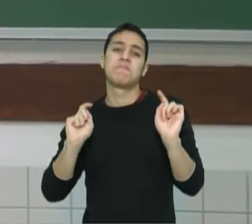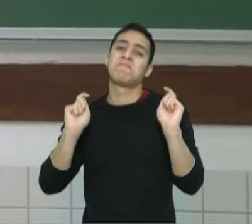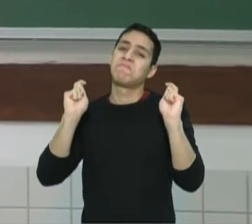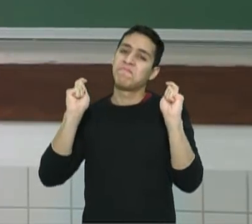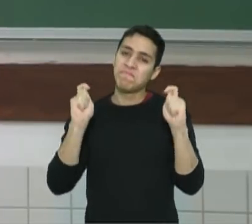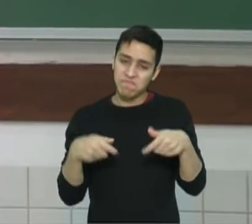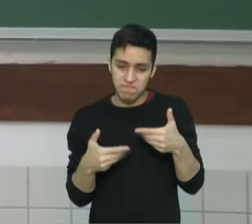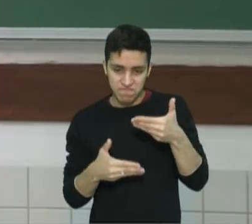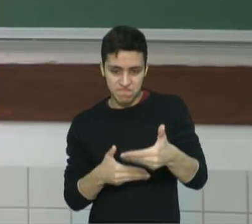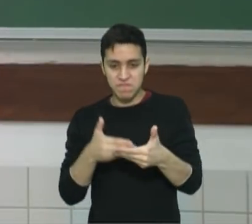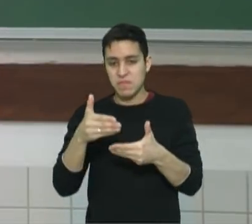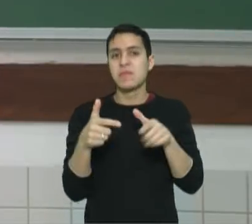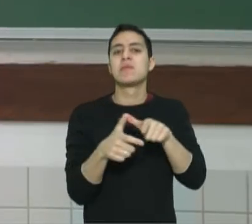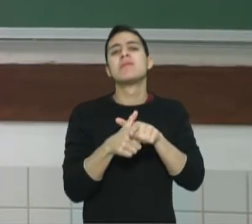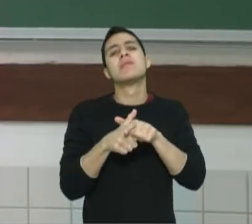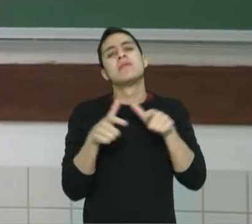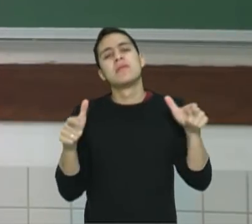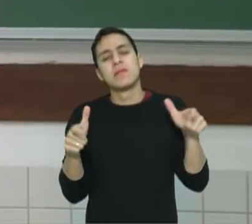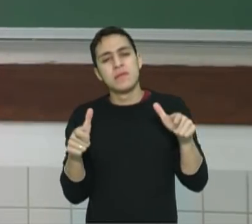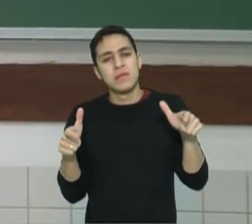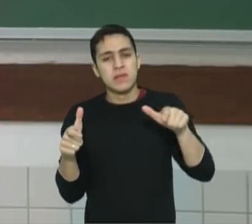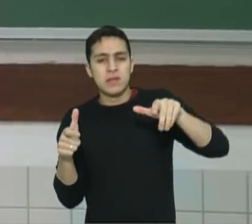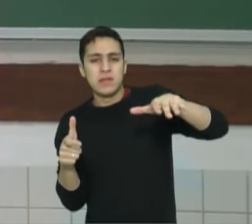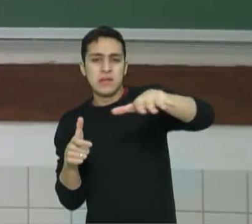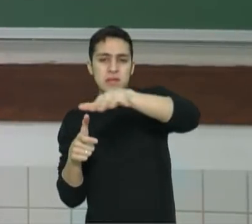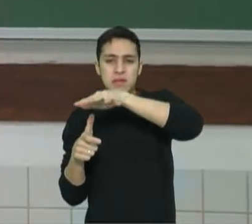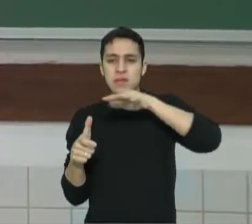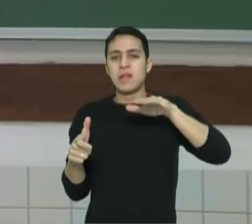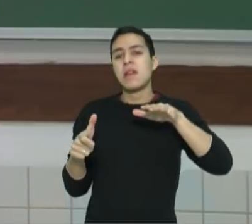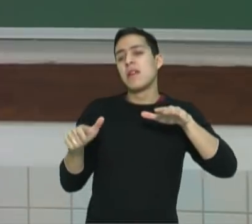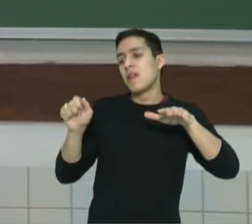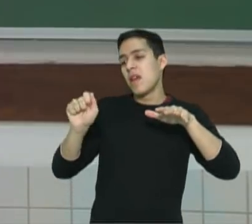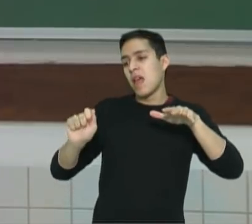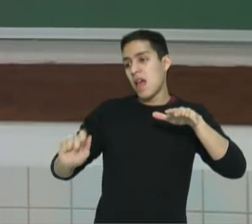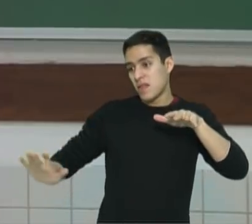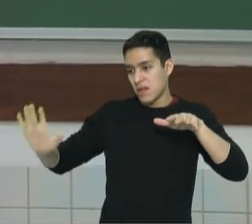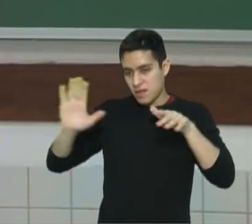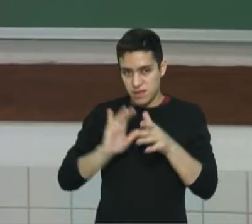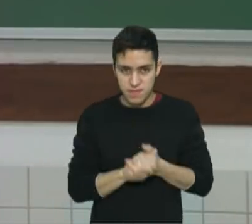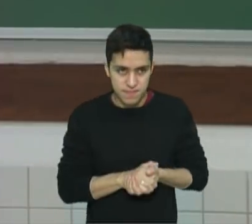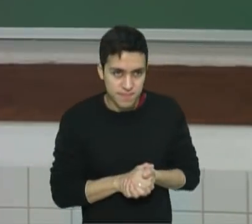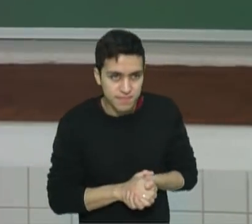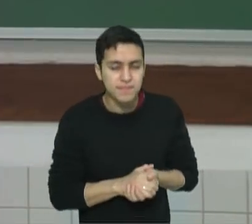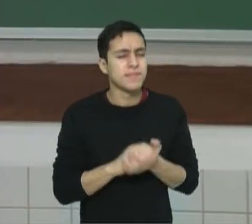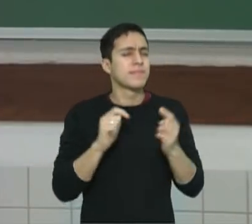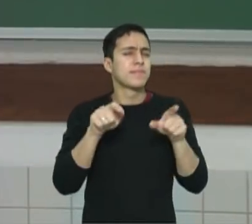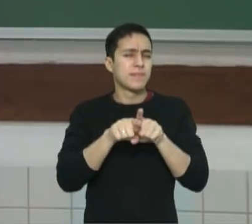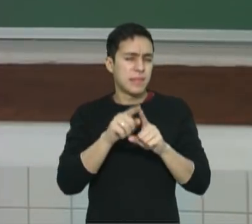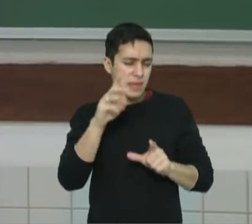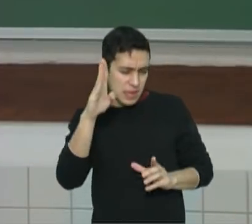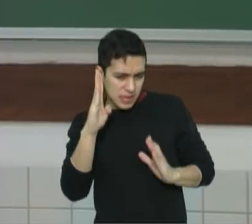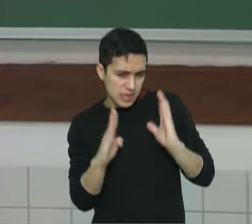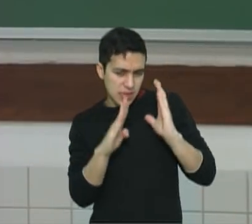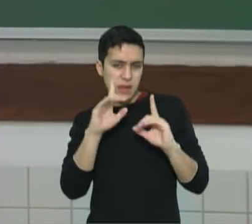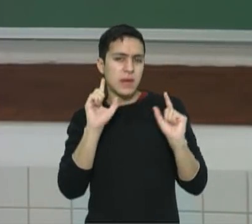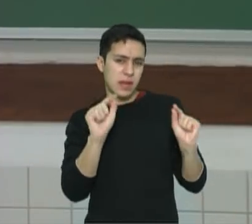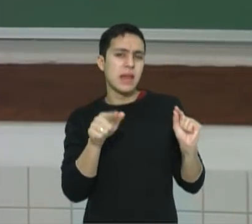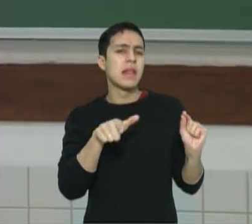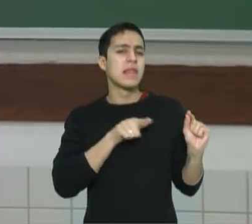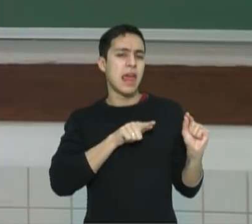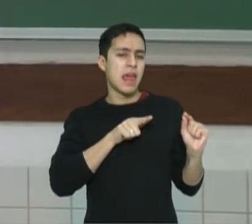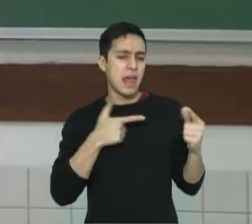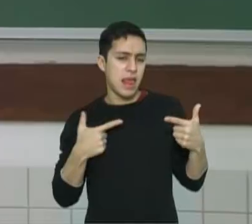possíveis expansões na região asiática. Também nessa época você vai ter